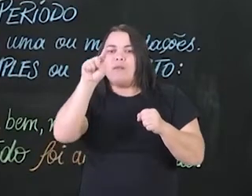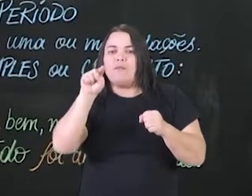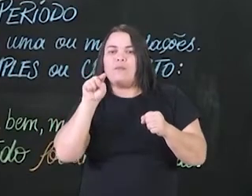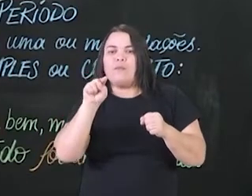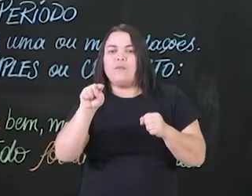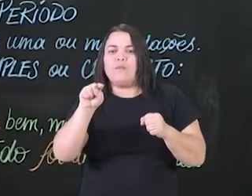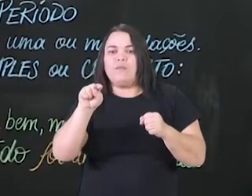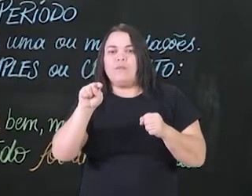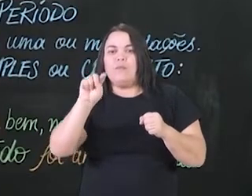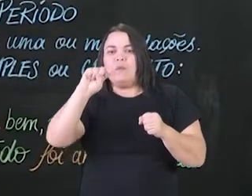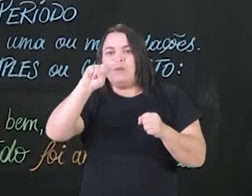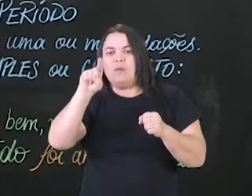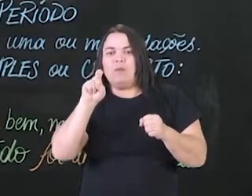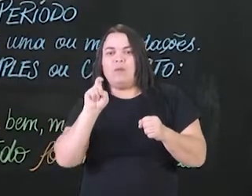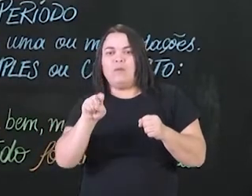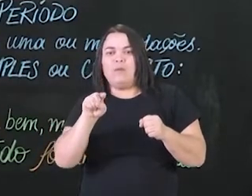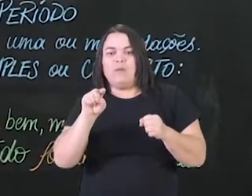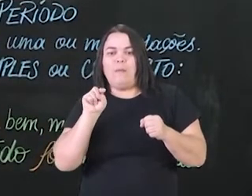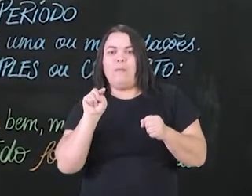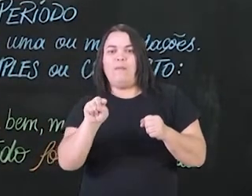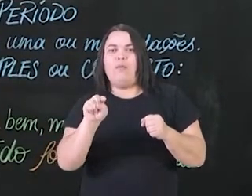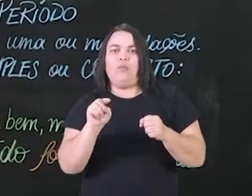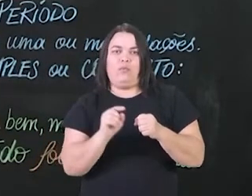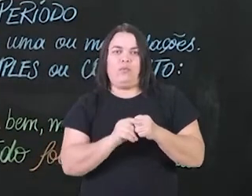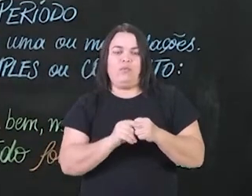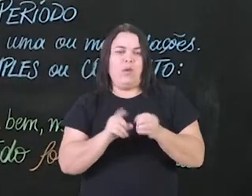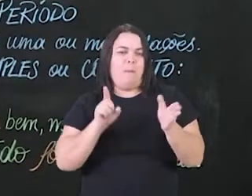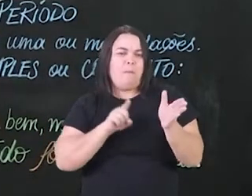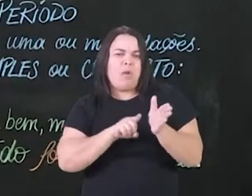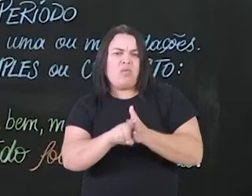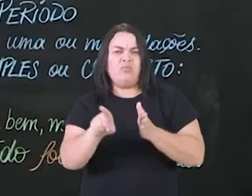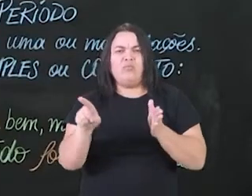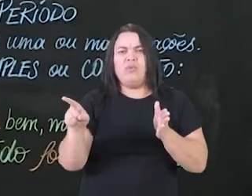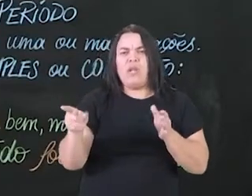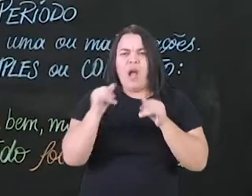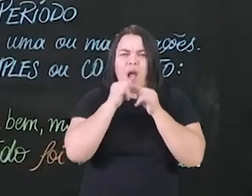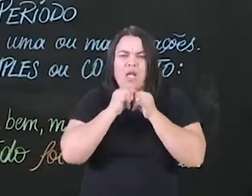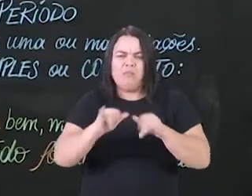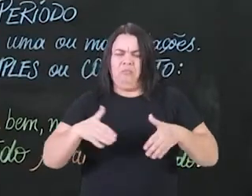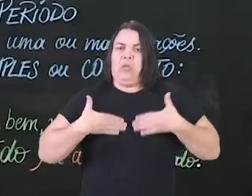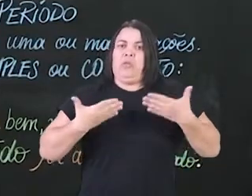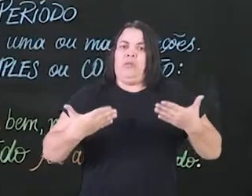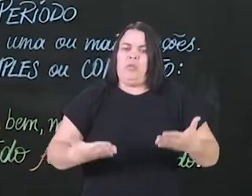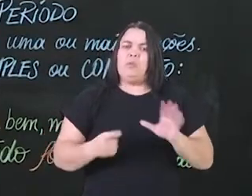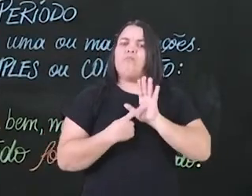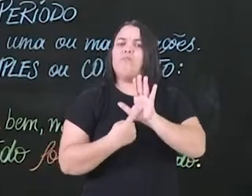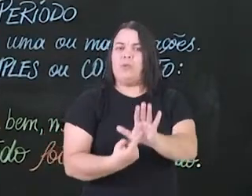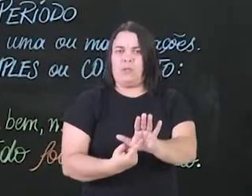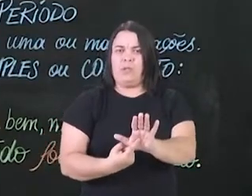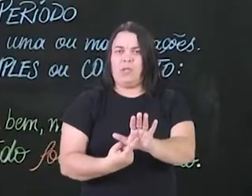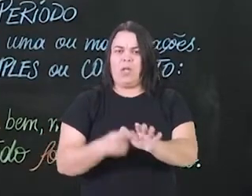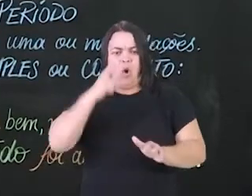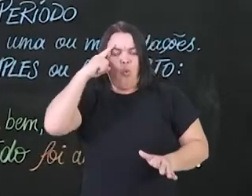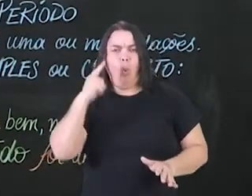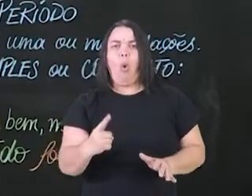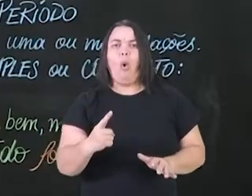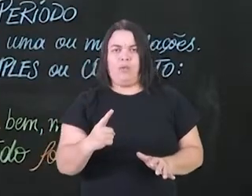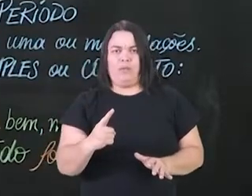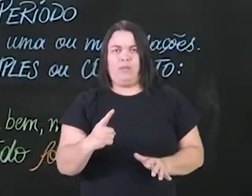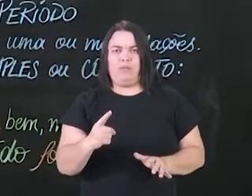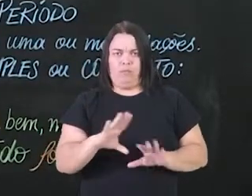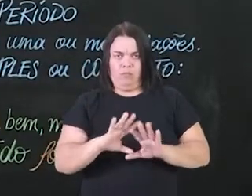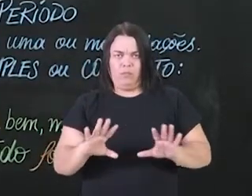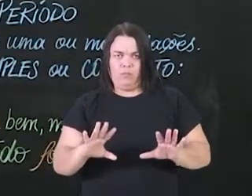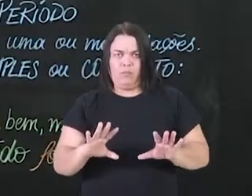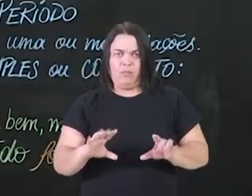conforme a intenção comunicativa. Perguntar, exclamar, declarar, mostrar um ato imperativo, né? Uma ordem,